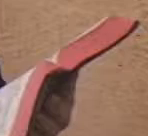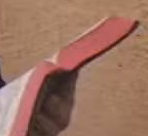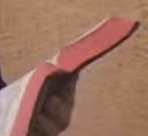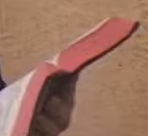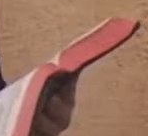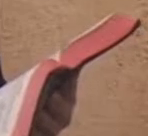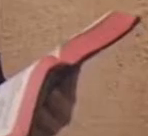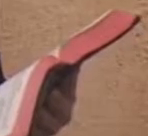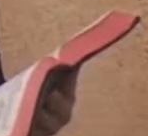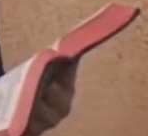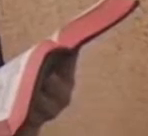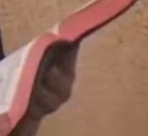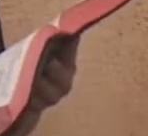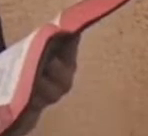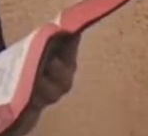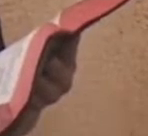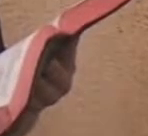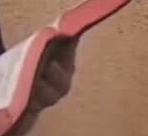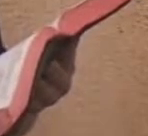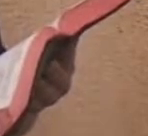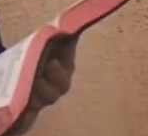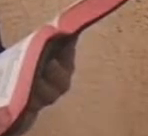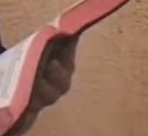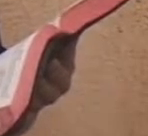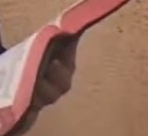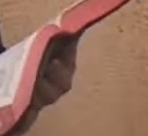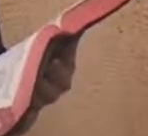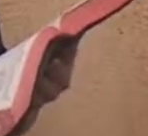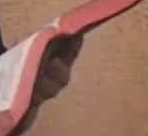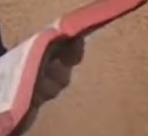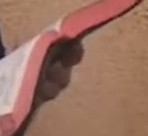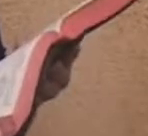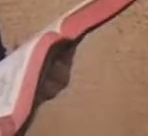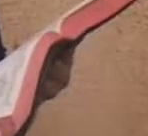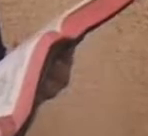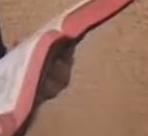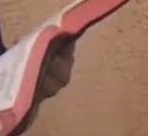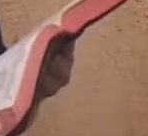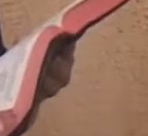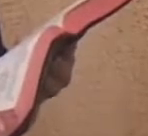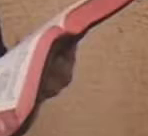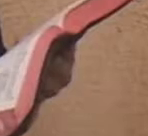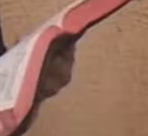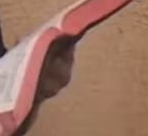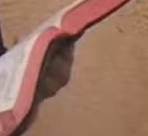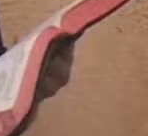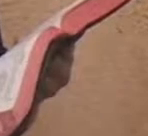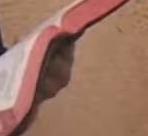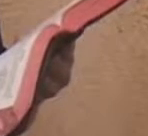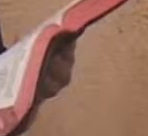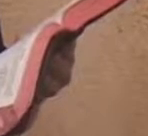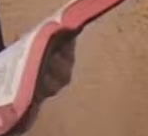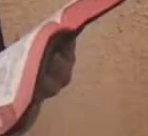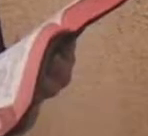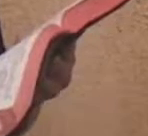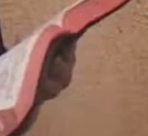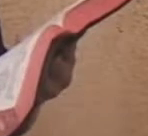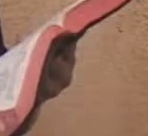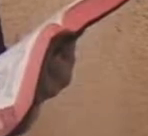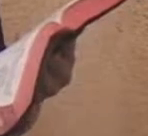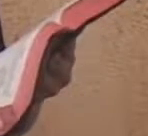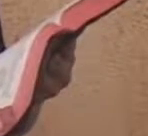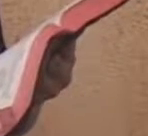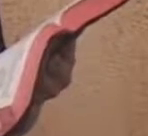na terra, é a mais pequena de todas as sementes que há na terra. Mas tendo sido semeado,